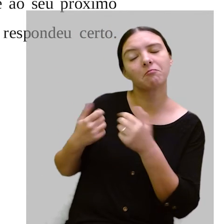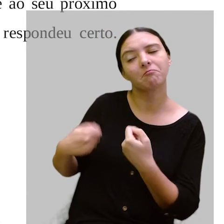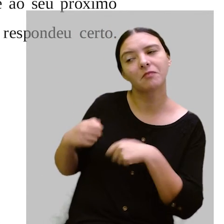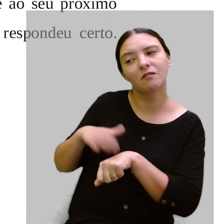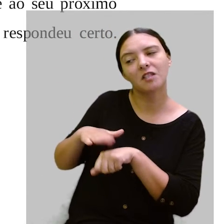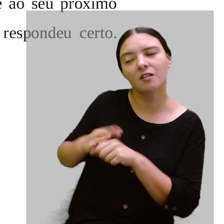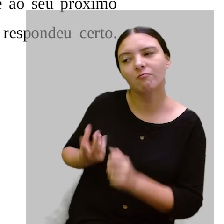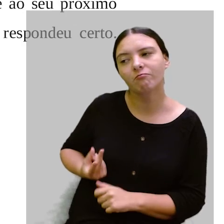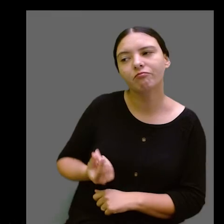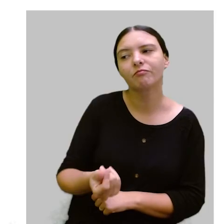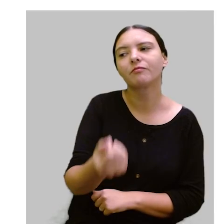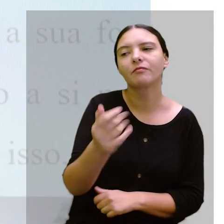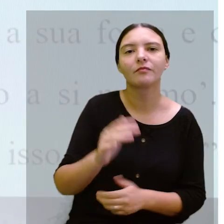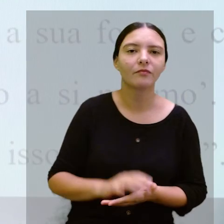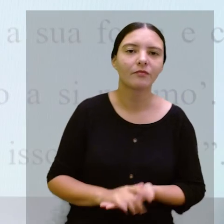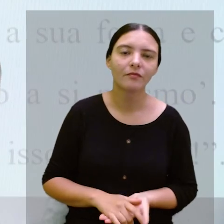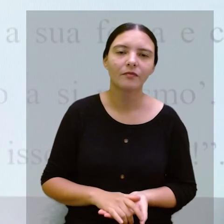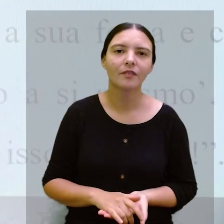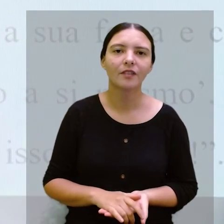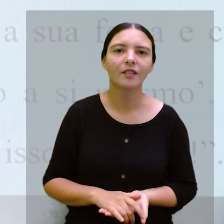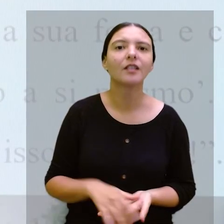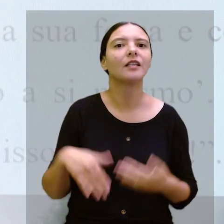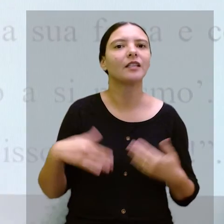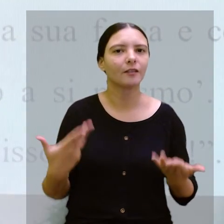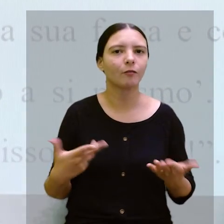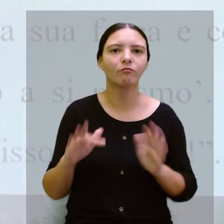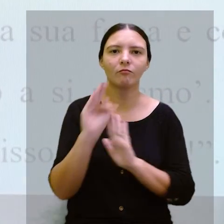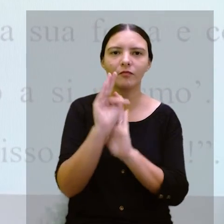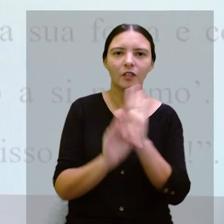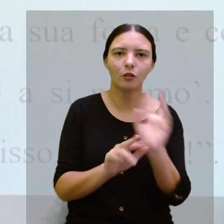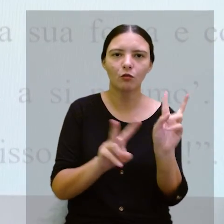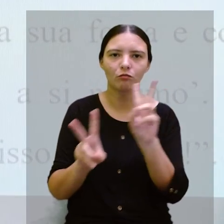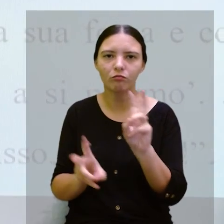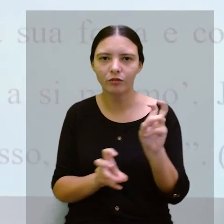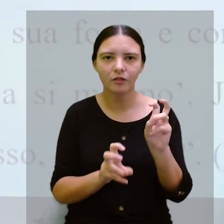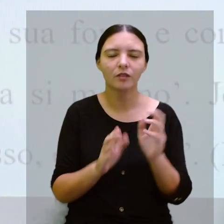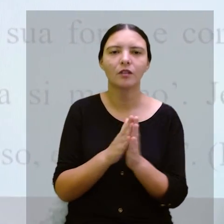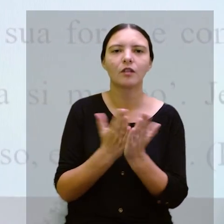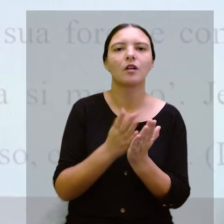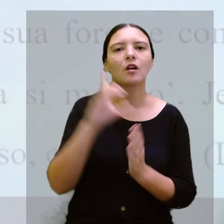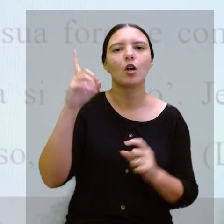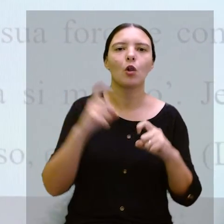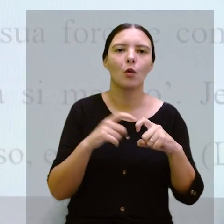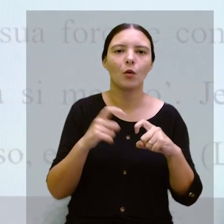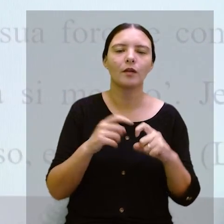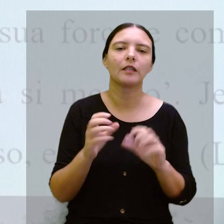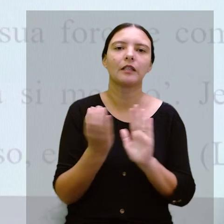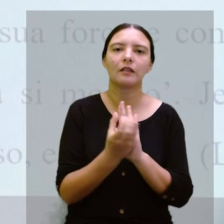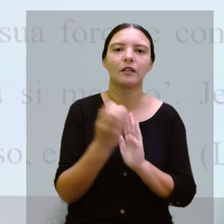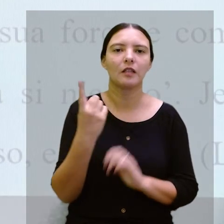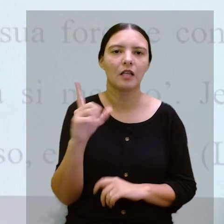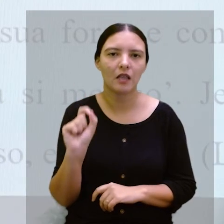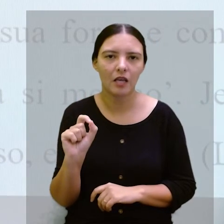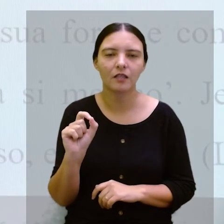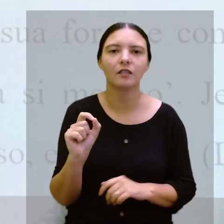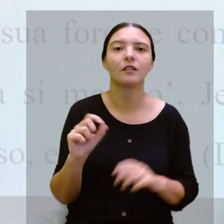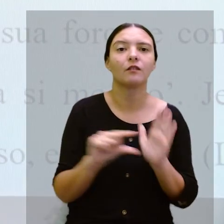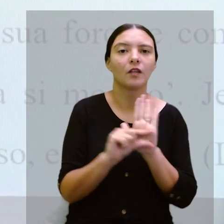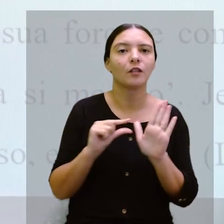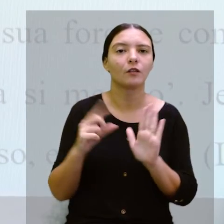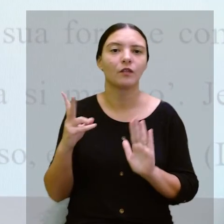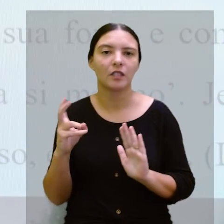isso e viverá. Então é uma passagem da Bíblia, de Lucas, capítulo 10, versículos 25 a